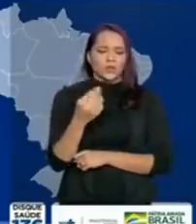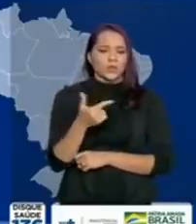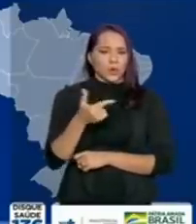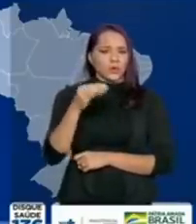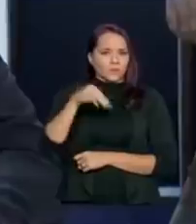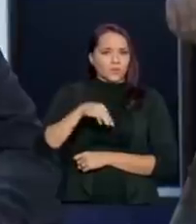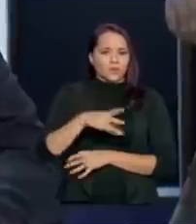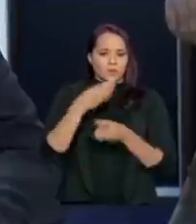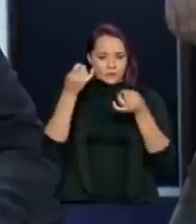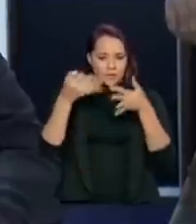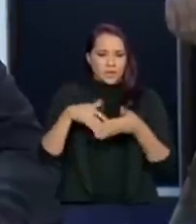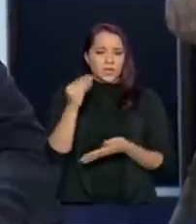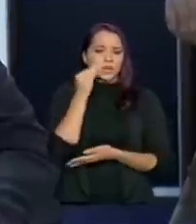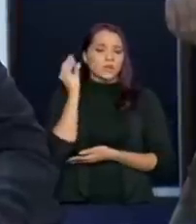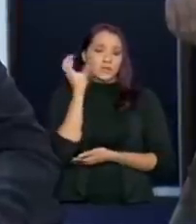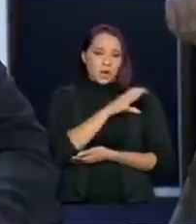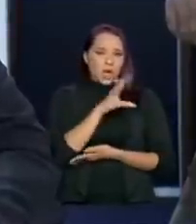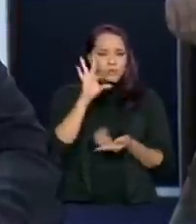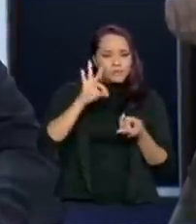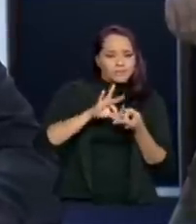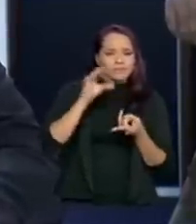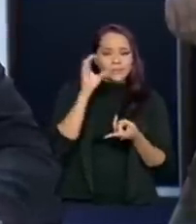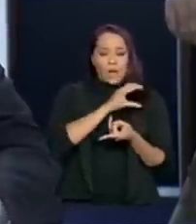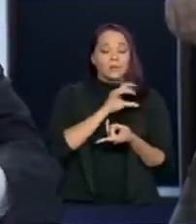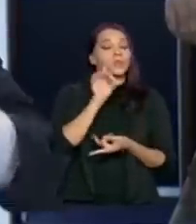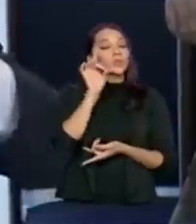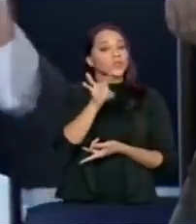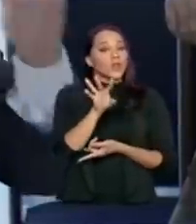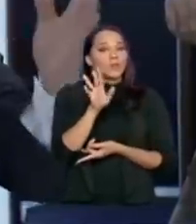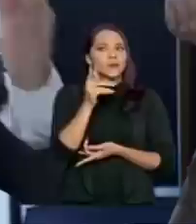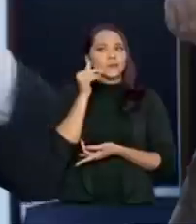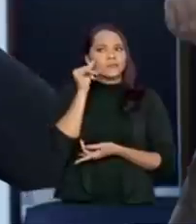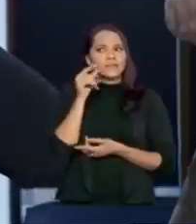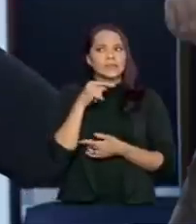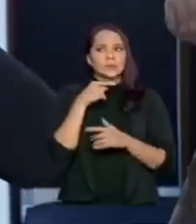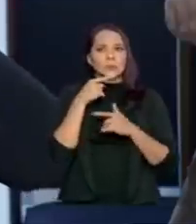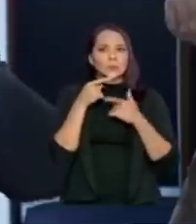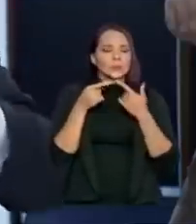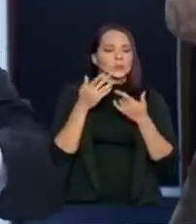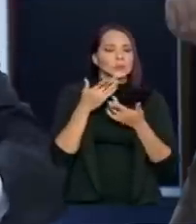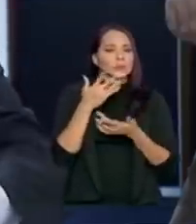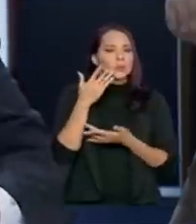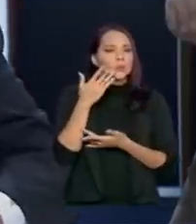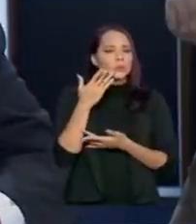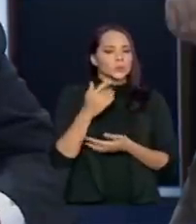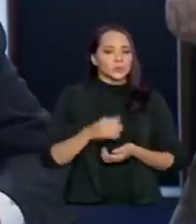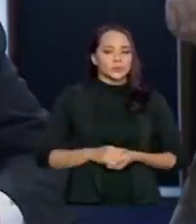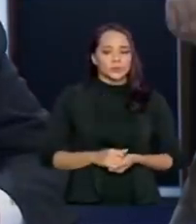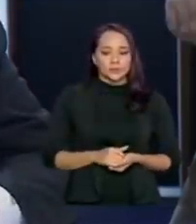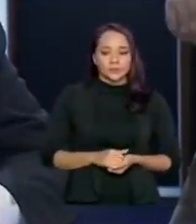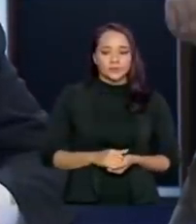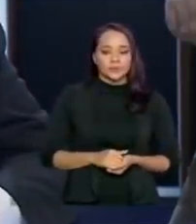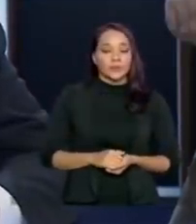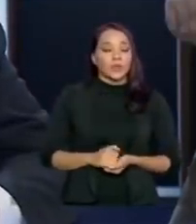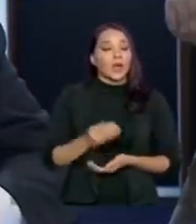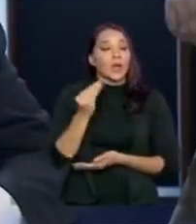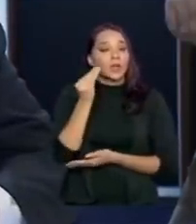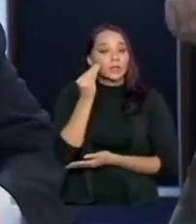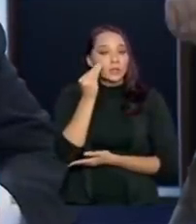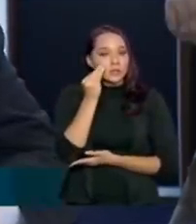rápido, até para a gente tirar essa cobertura que fica sobre isso. A